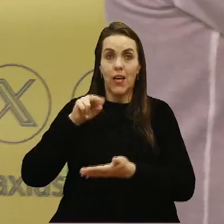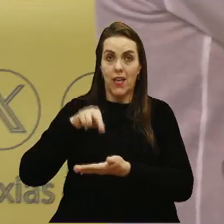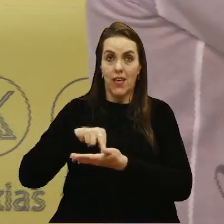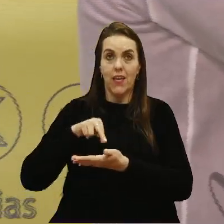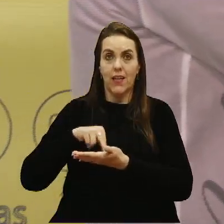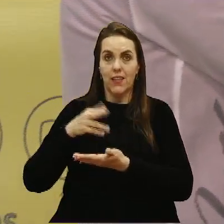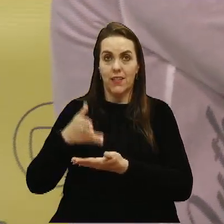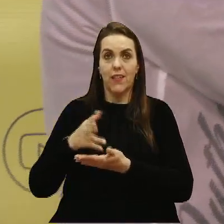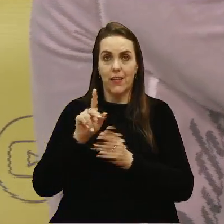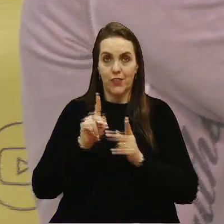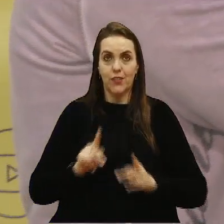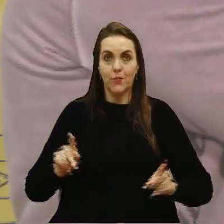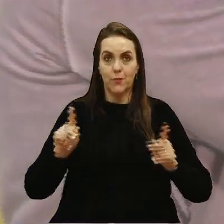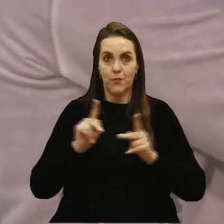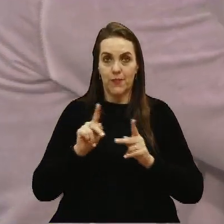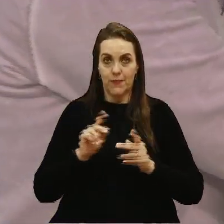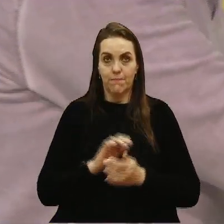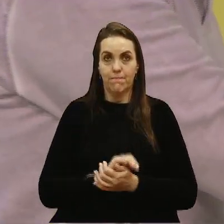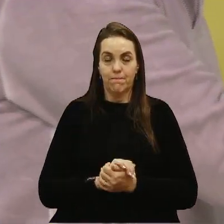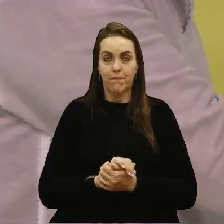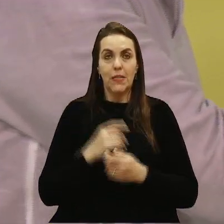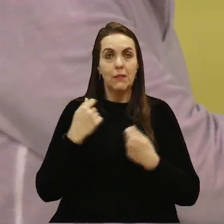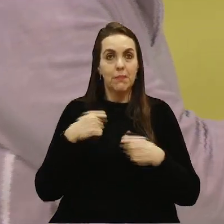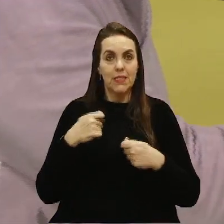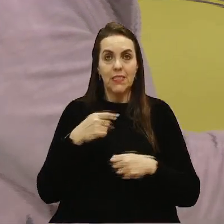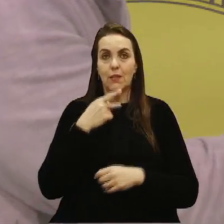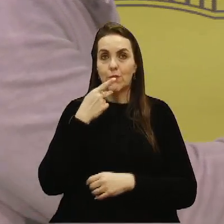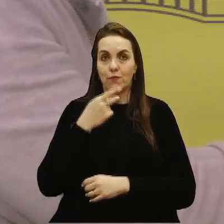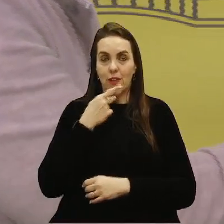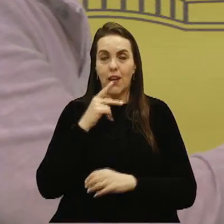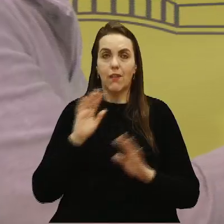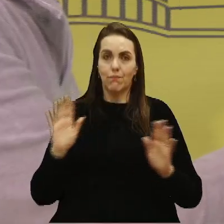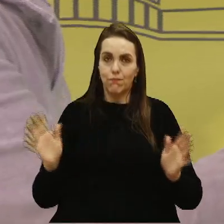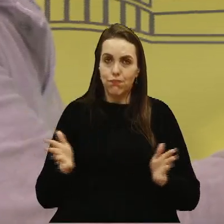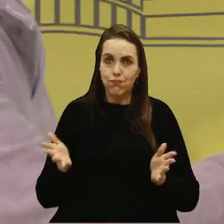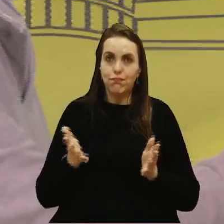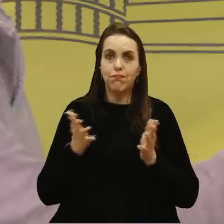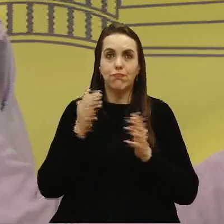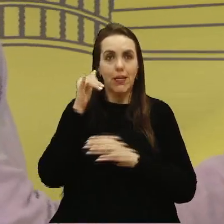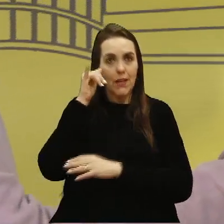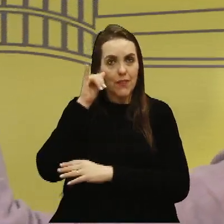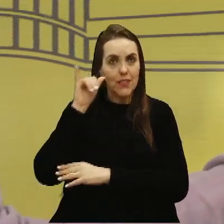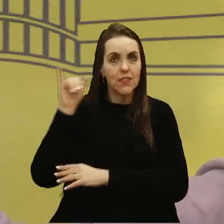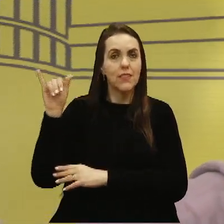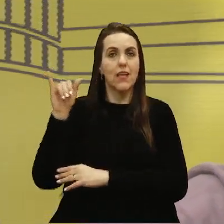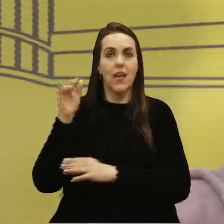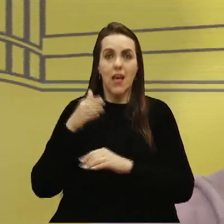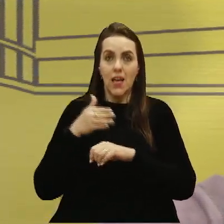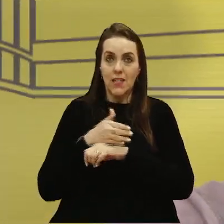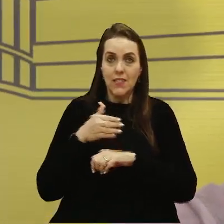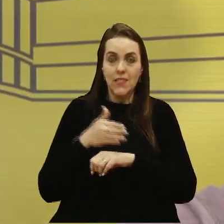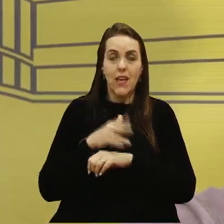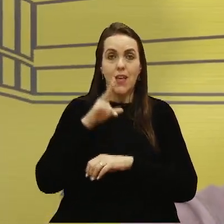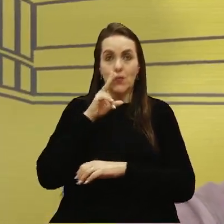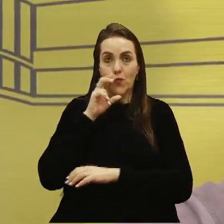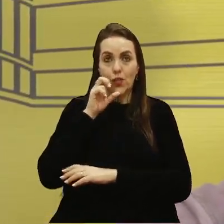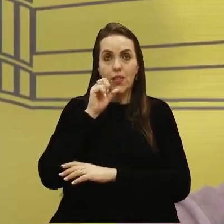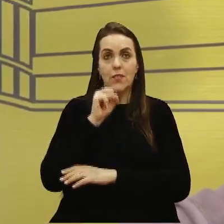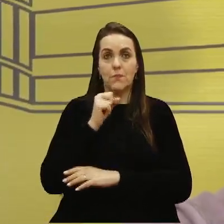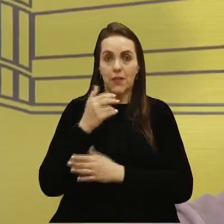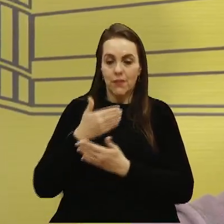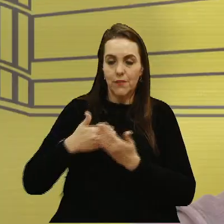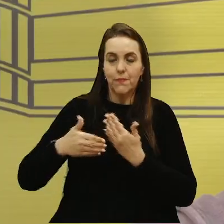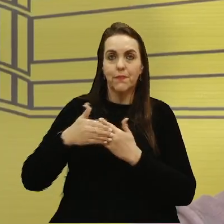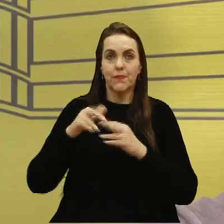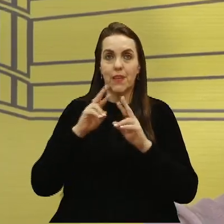nossa população. Então, a gente precisa falar de promoção, de prevenção, de acesso, fortalecimento na rede